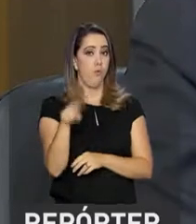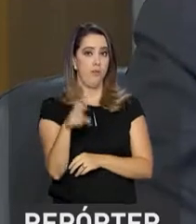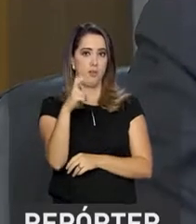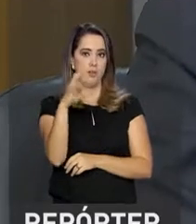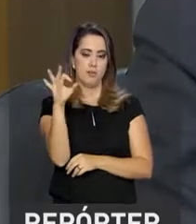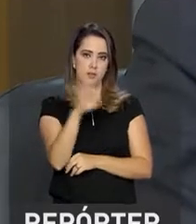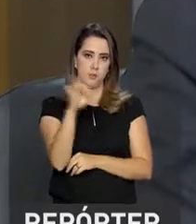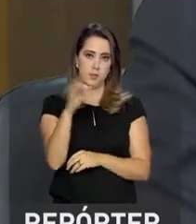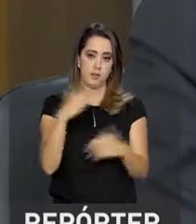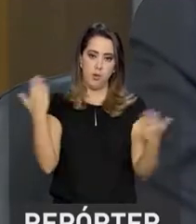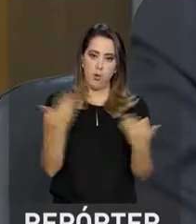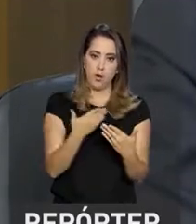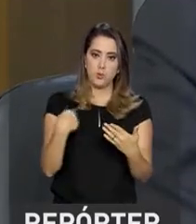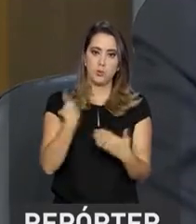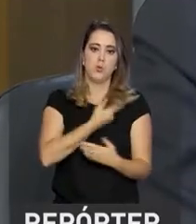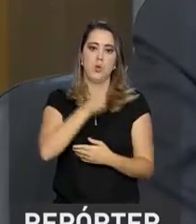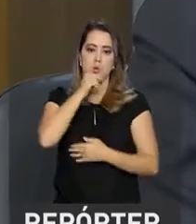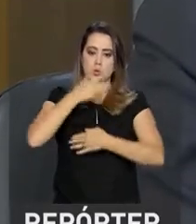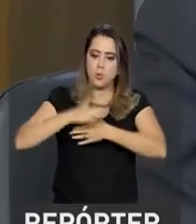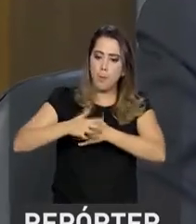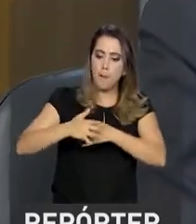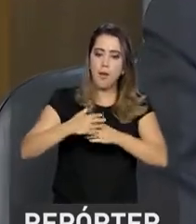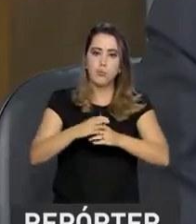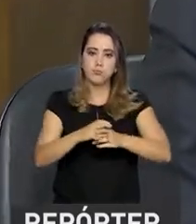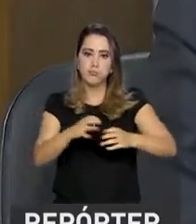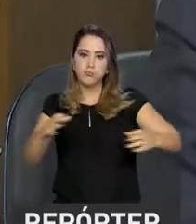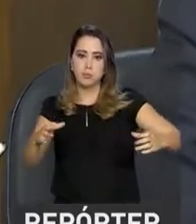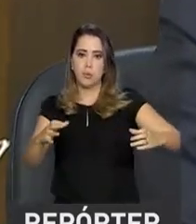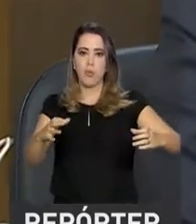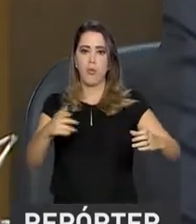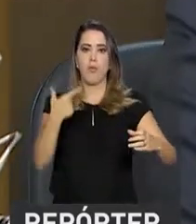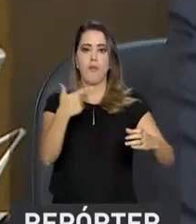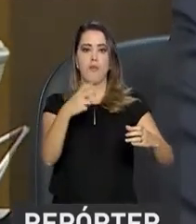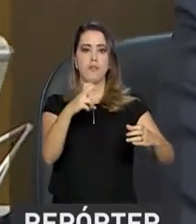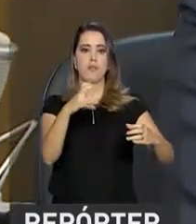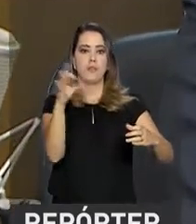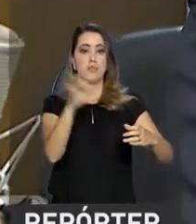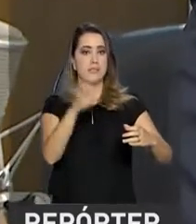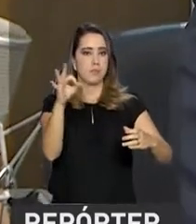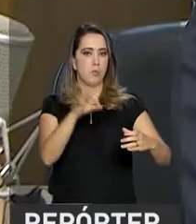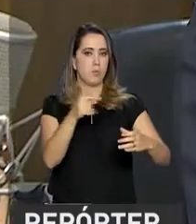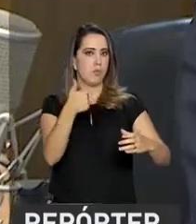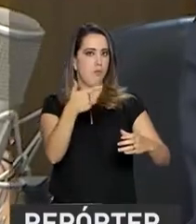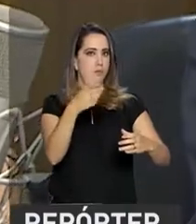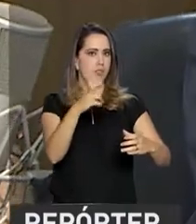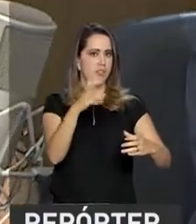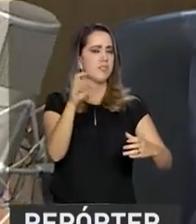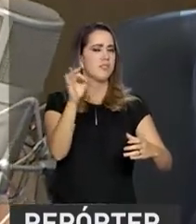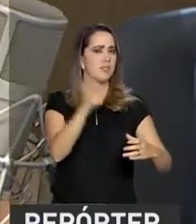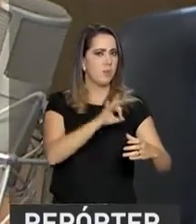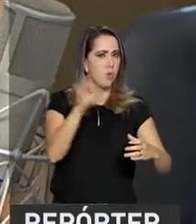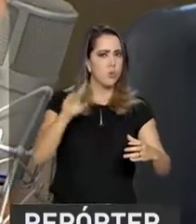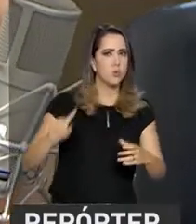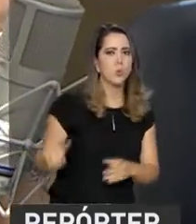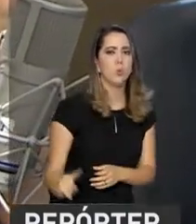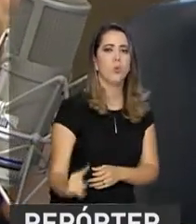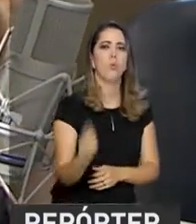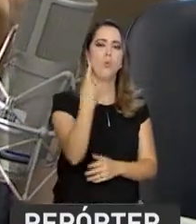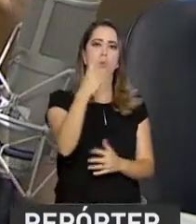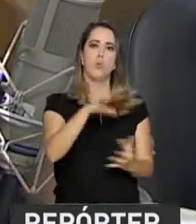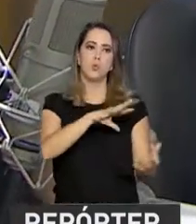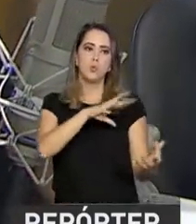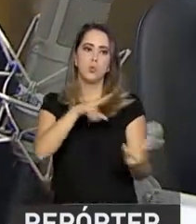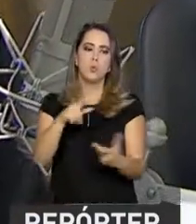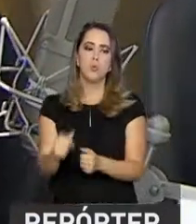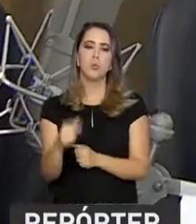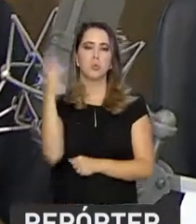25 por cento é histórico é um fato eu acho que o único até hoje de países que fazem isso de uma